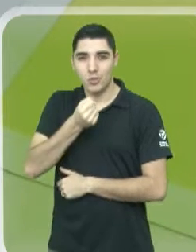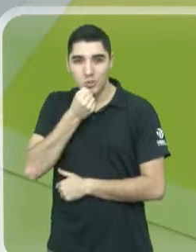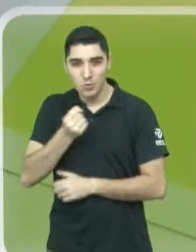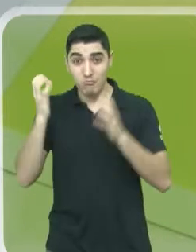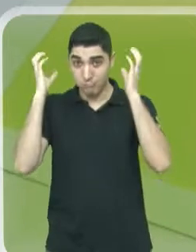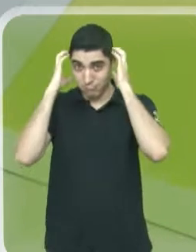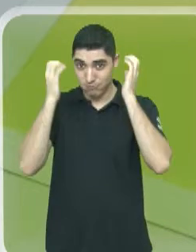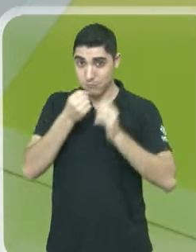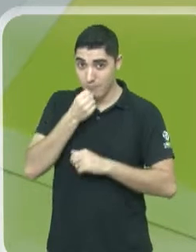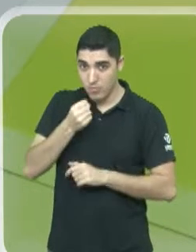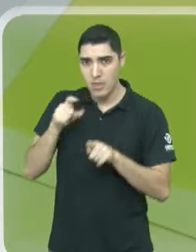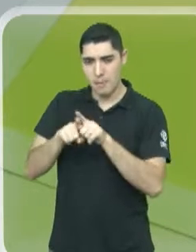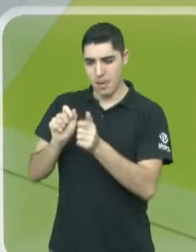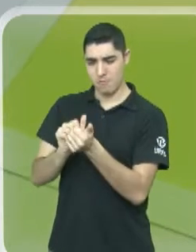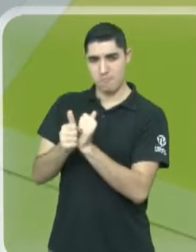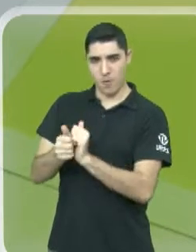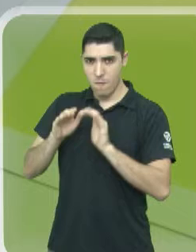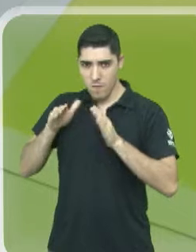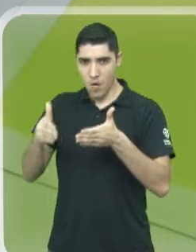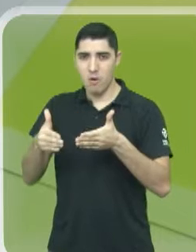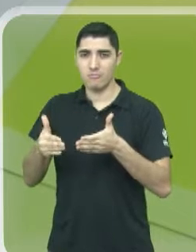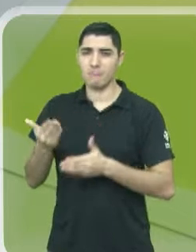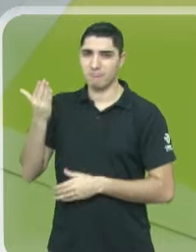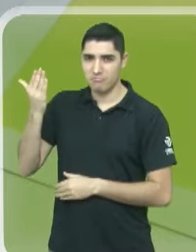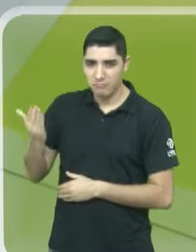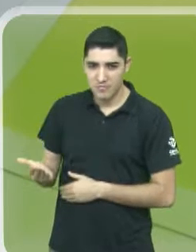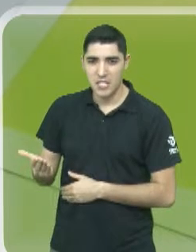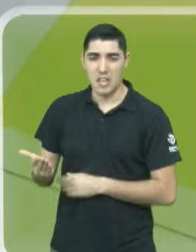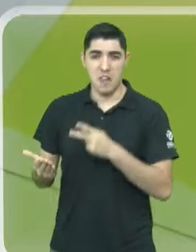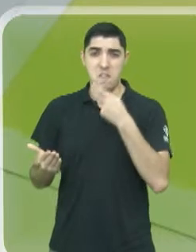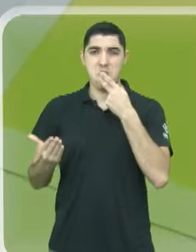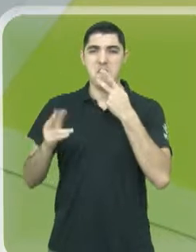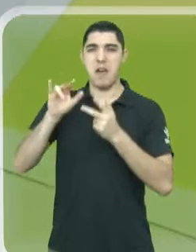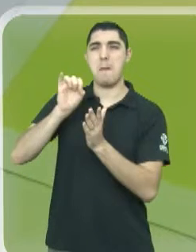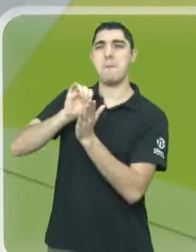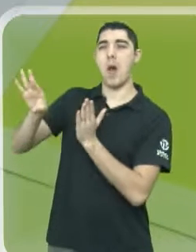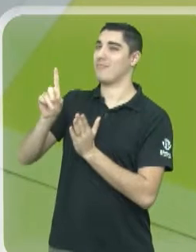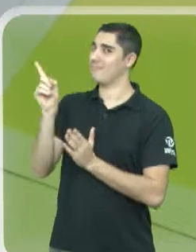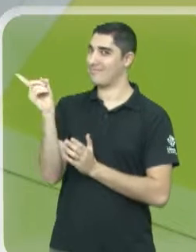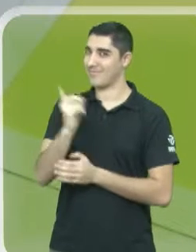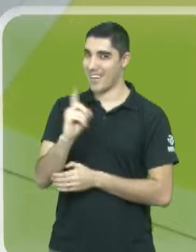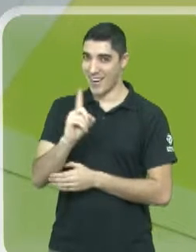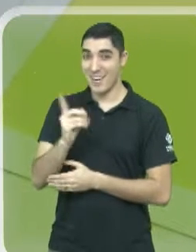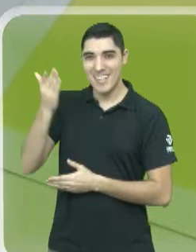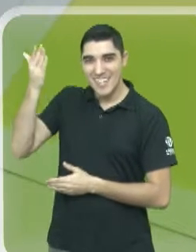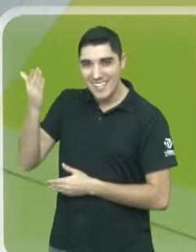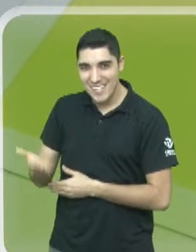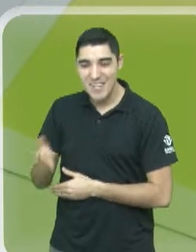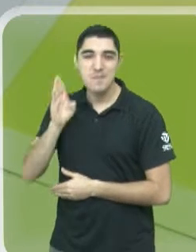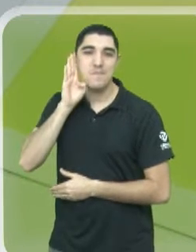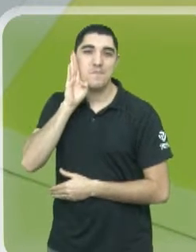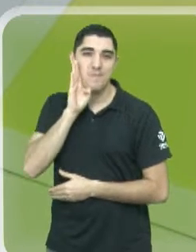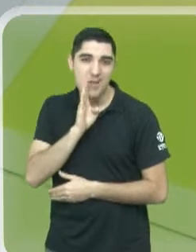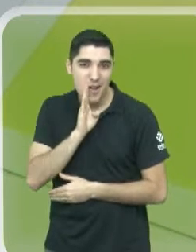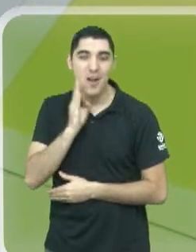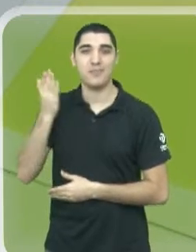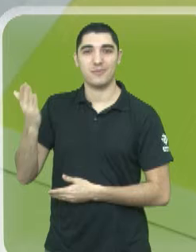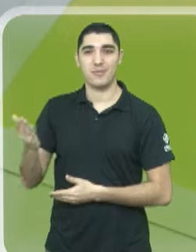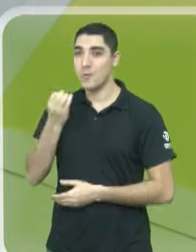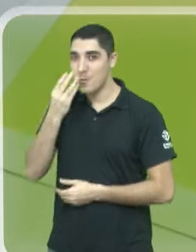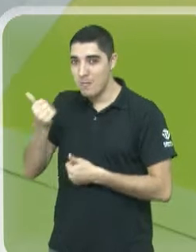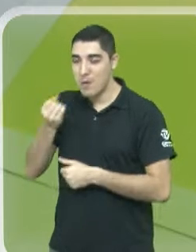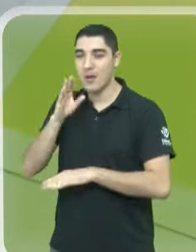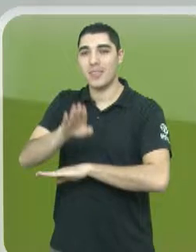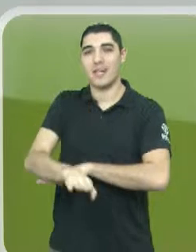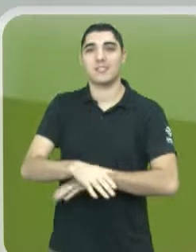radialista, esportivo, ele disse que ia, mas não foi. O nosso querido Paulo Ricardo está com a gente de novo. Tudo bem, Paulinho? Boa